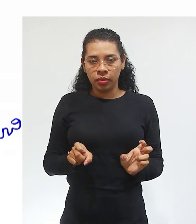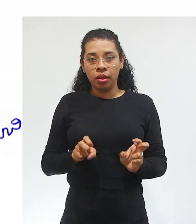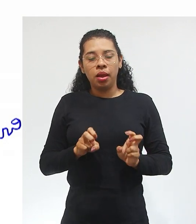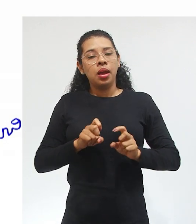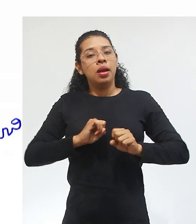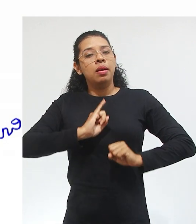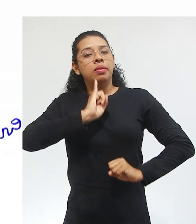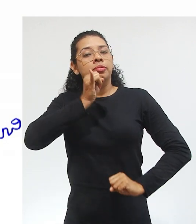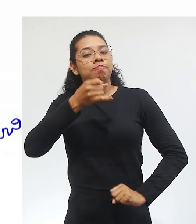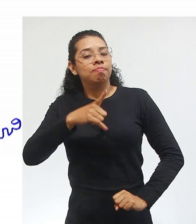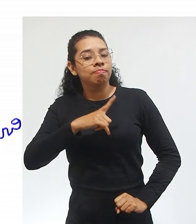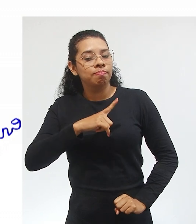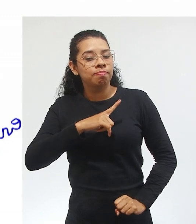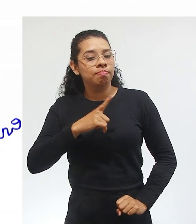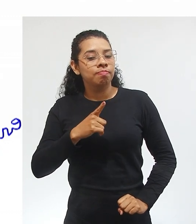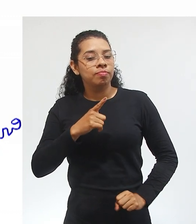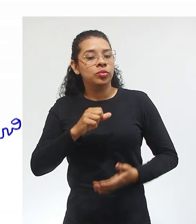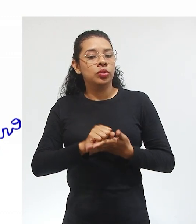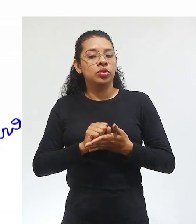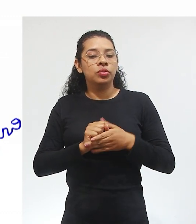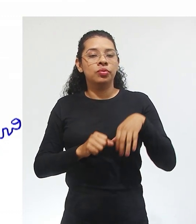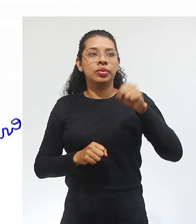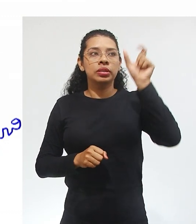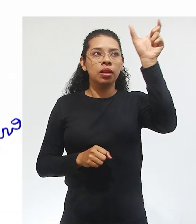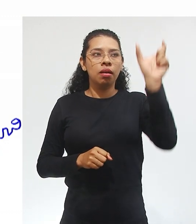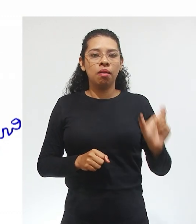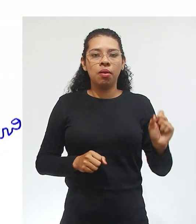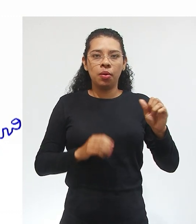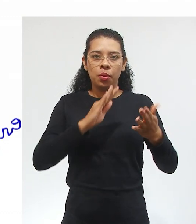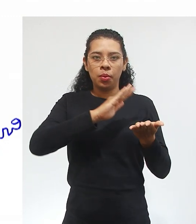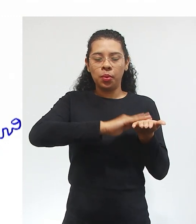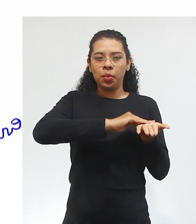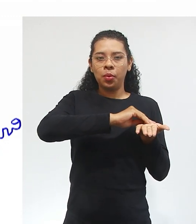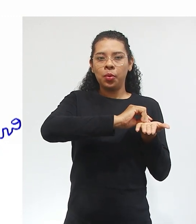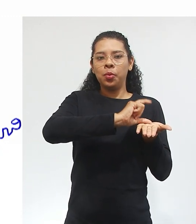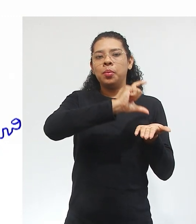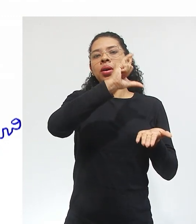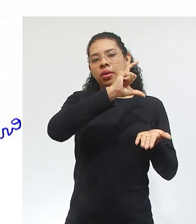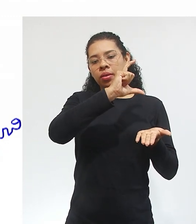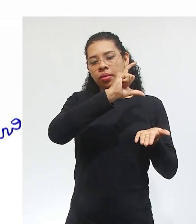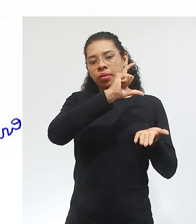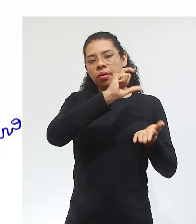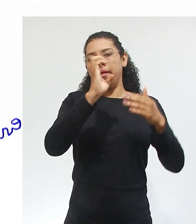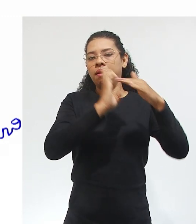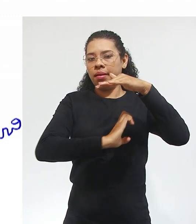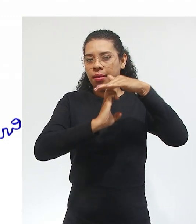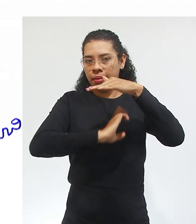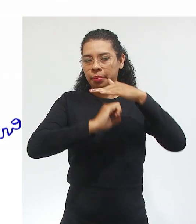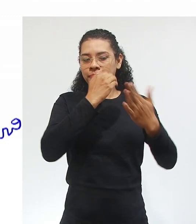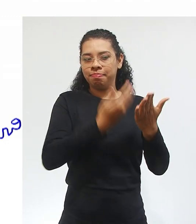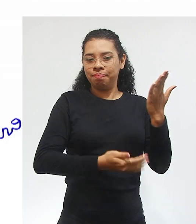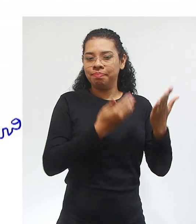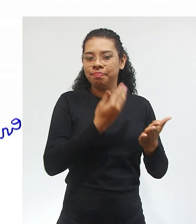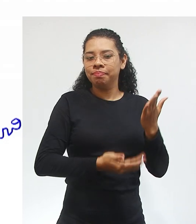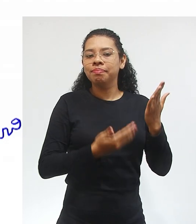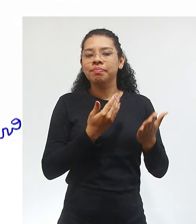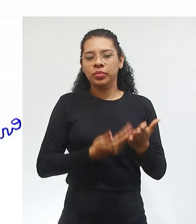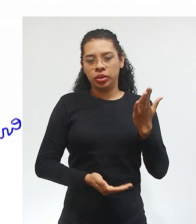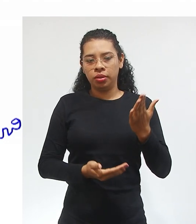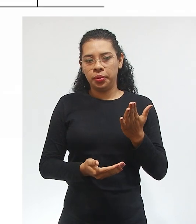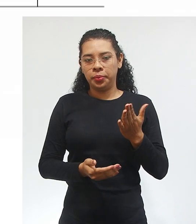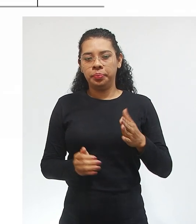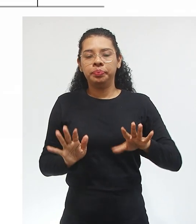Caso tivesse este lado, o valor maior, quer dizer o quê? Que essa empresa teve prejuízo,